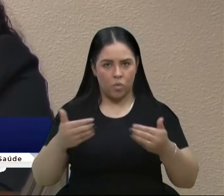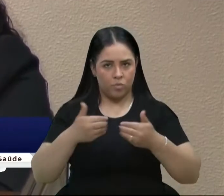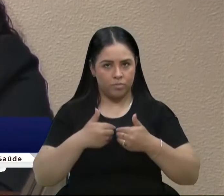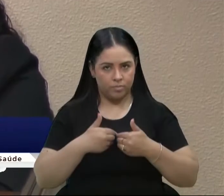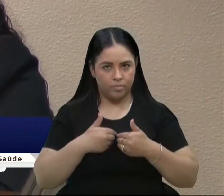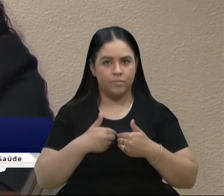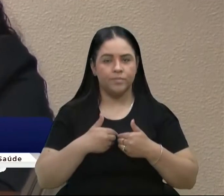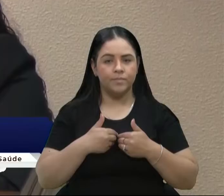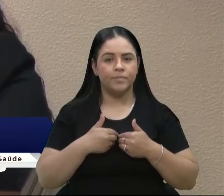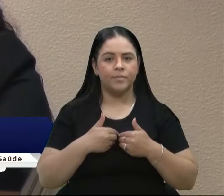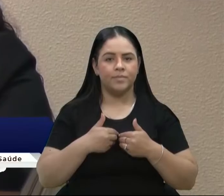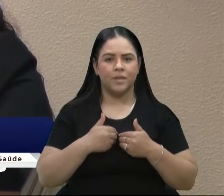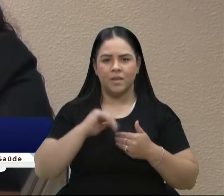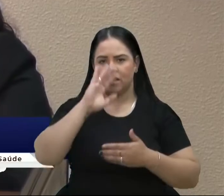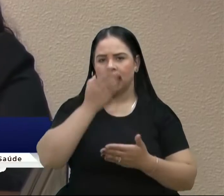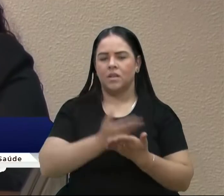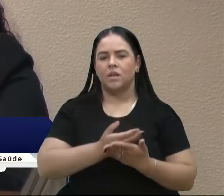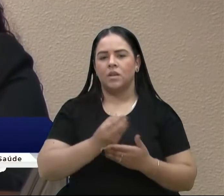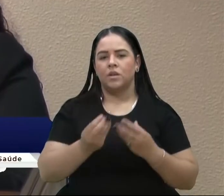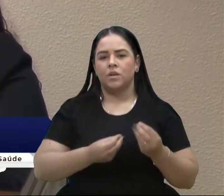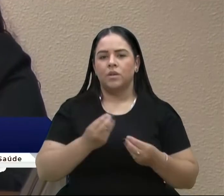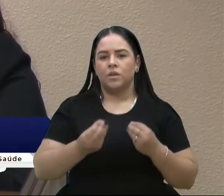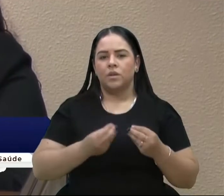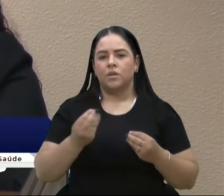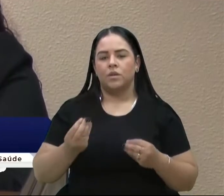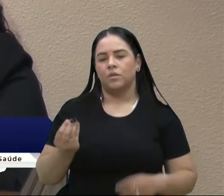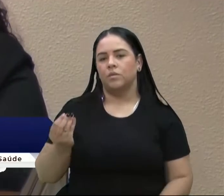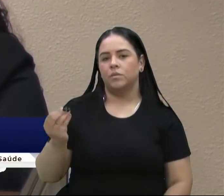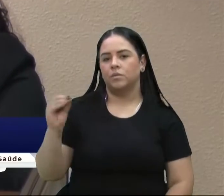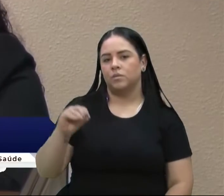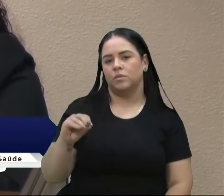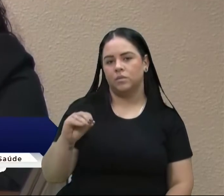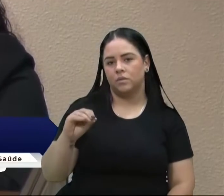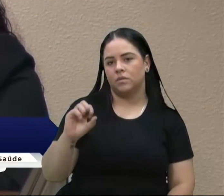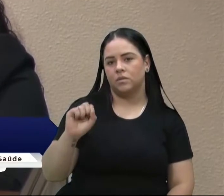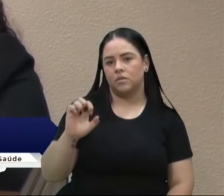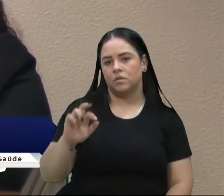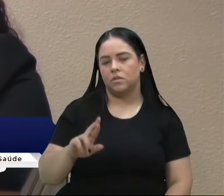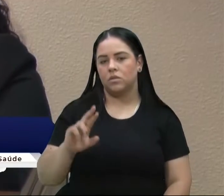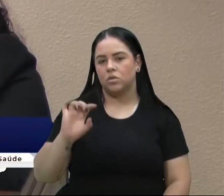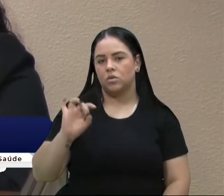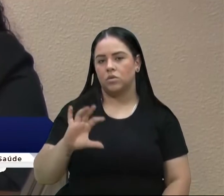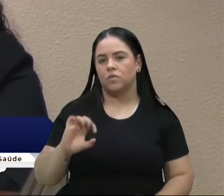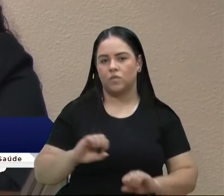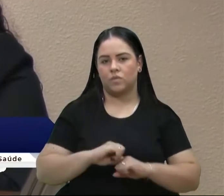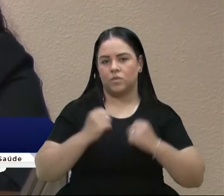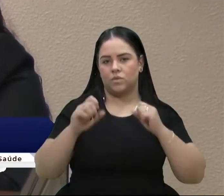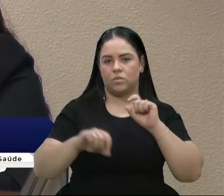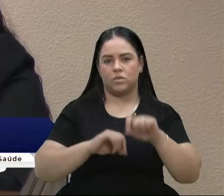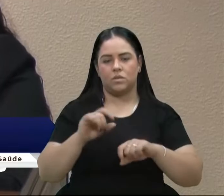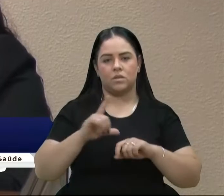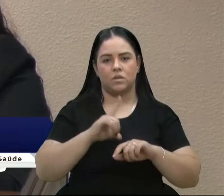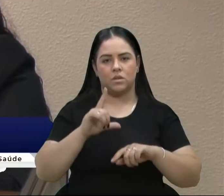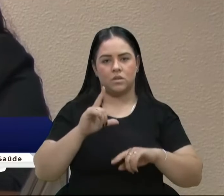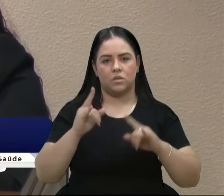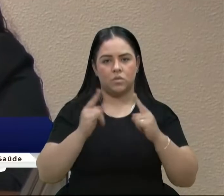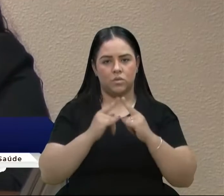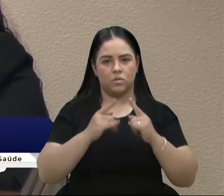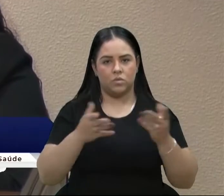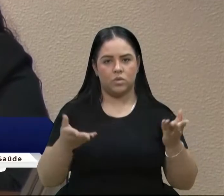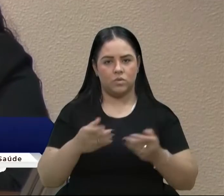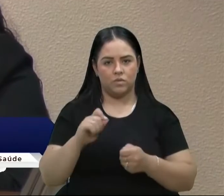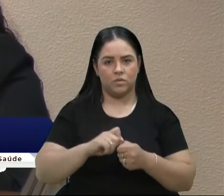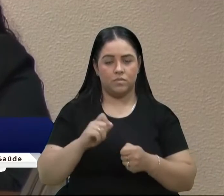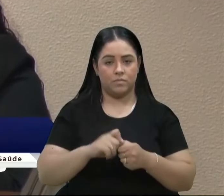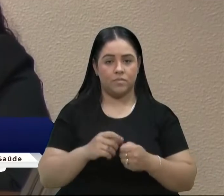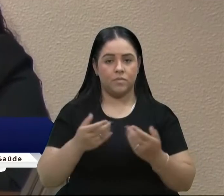autista. Então, assim, eu acho que com a implantação do SER, né, só vem a fortalecer um trabalho que já a instituição já faz,